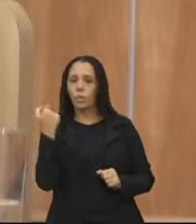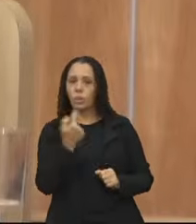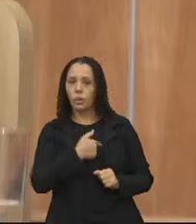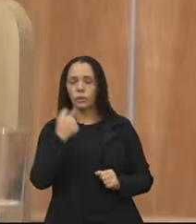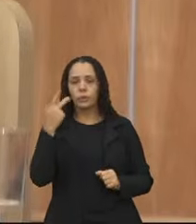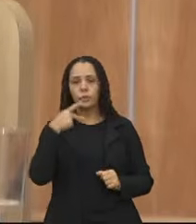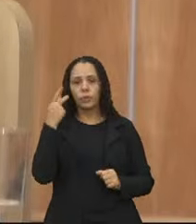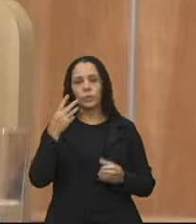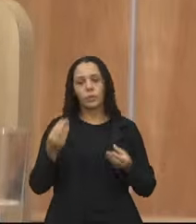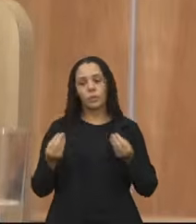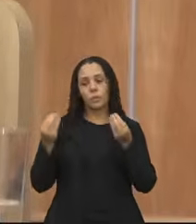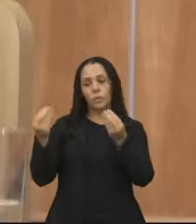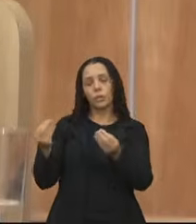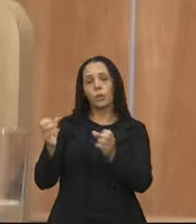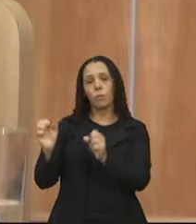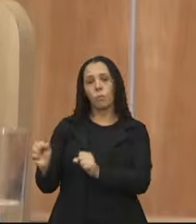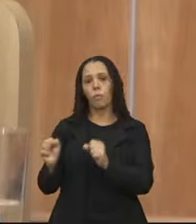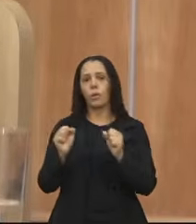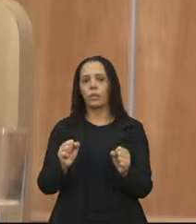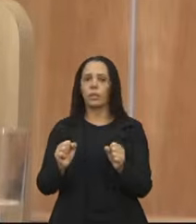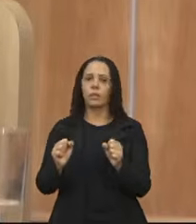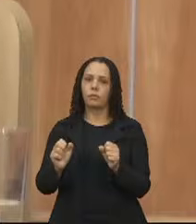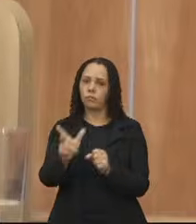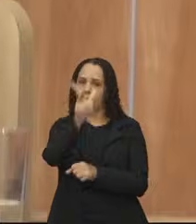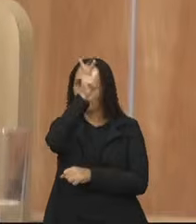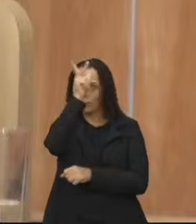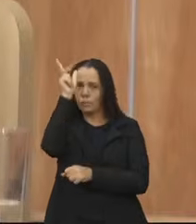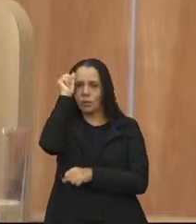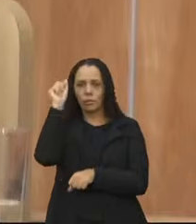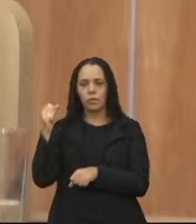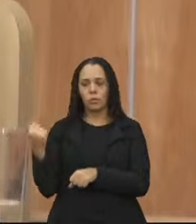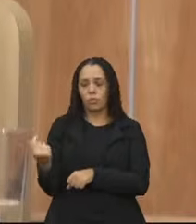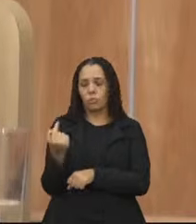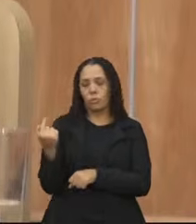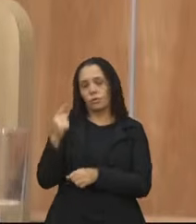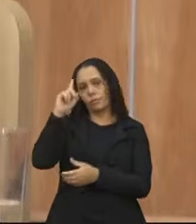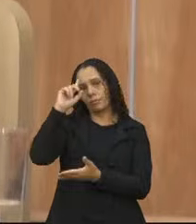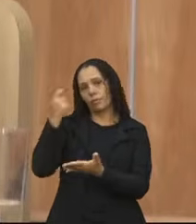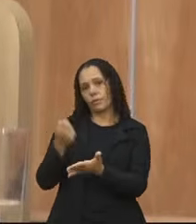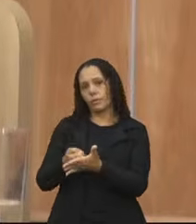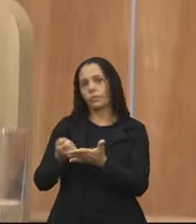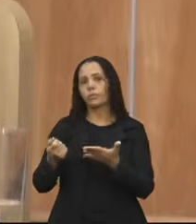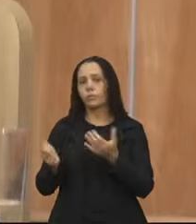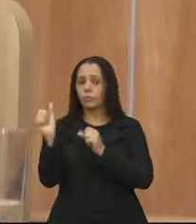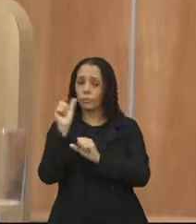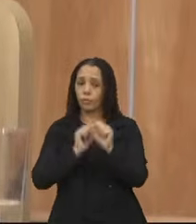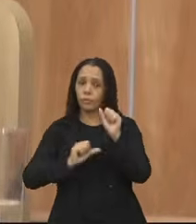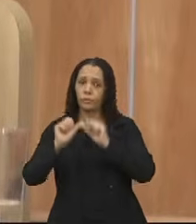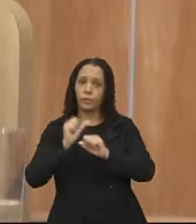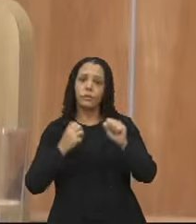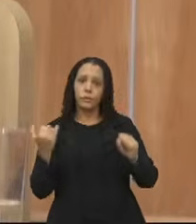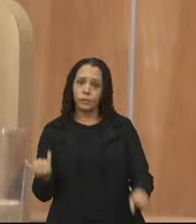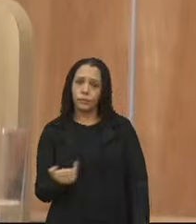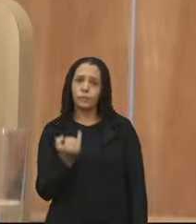Poder Legislativo para o Poder Executivo. E isso é uma mudança bastante relevante.